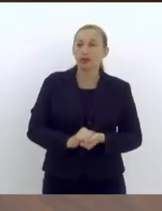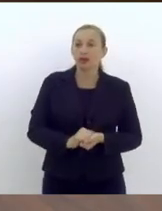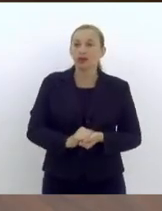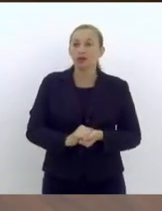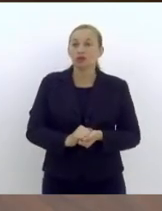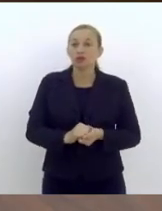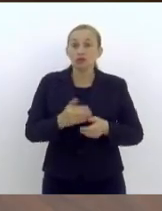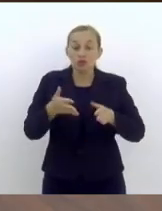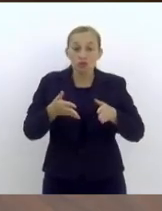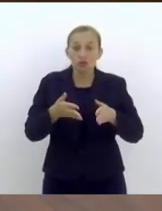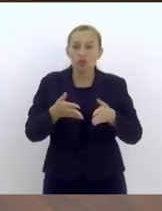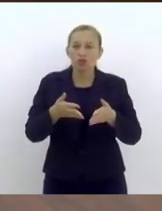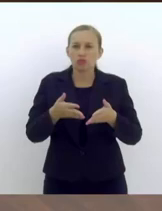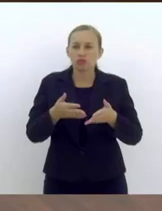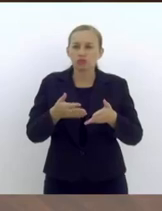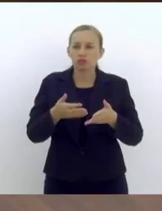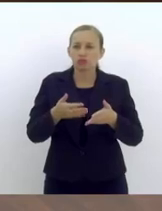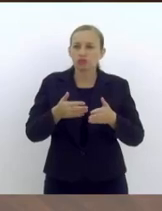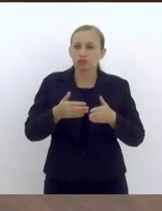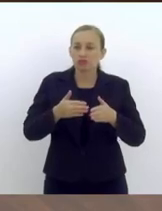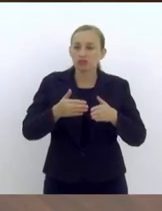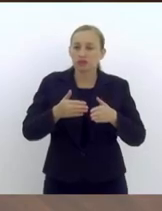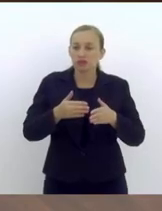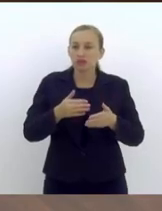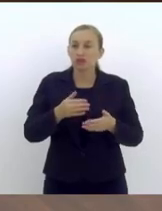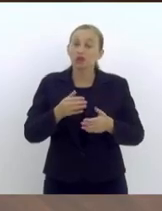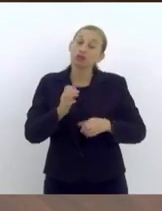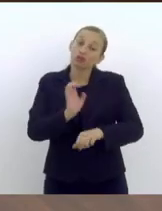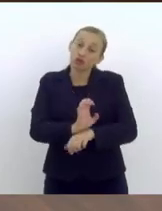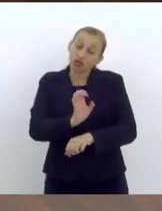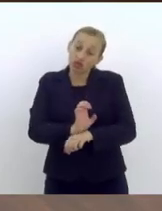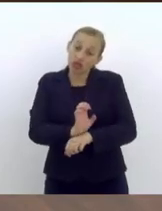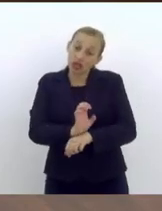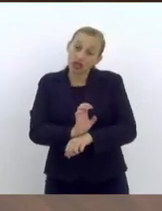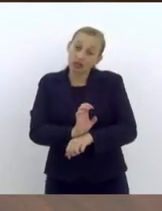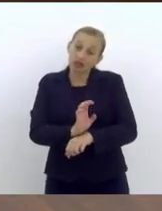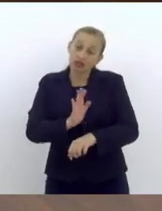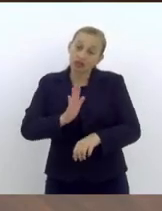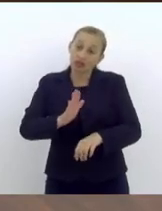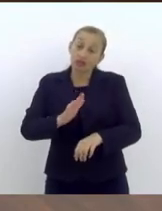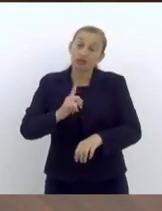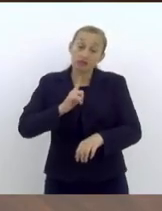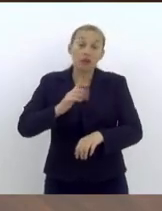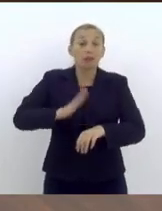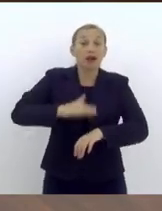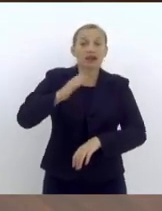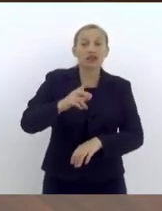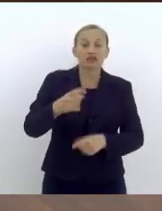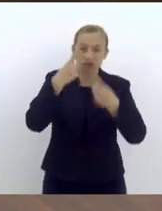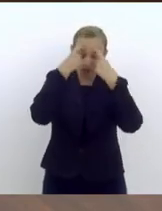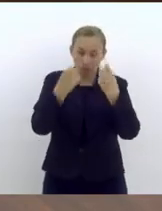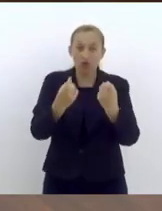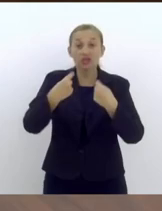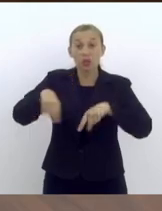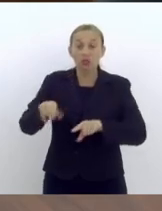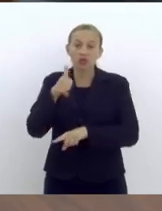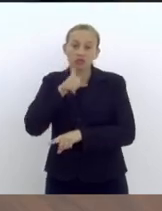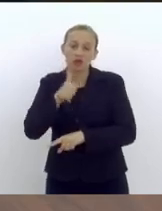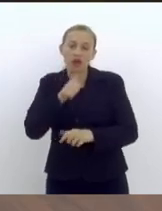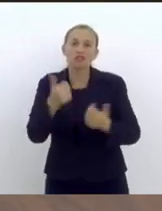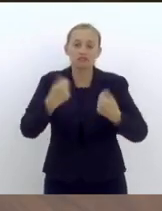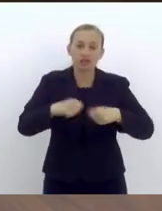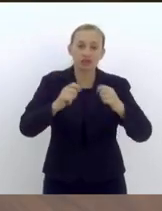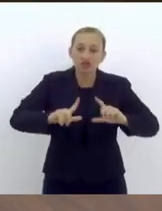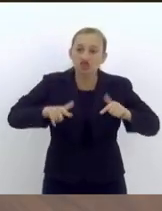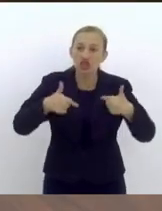no ranking lamentavelmente nosso Estado está no ranking de violência contra mulher e a gente precisa de todas as ações e políticas